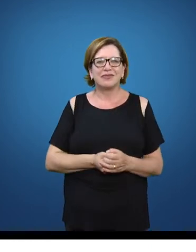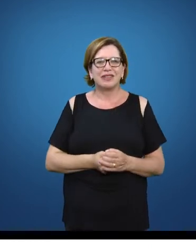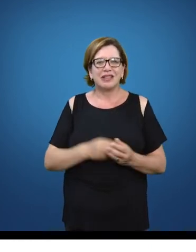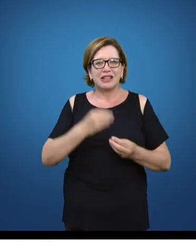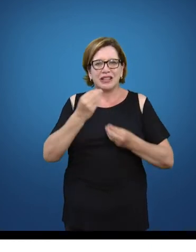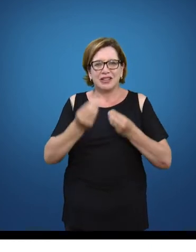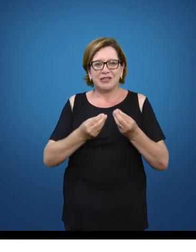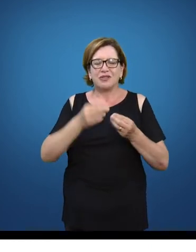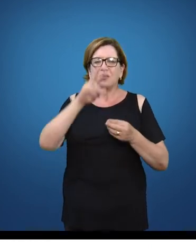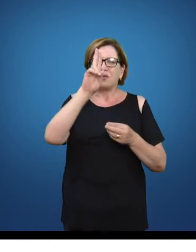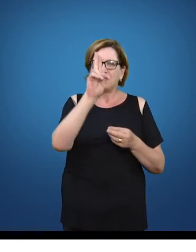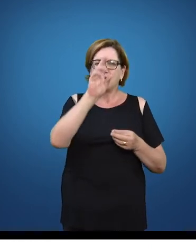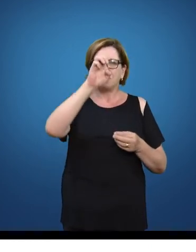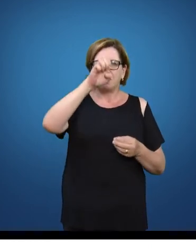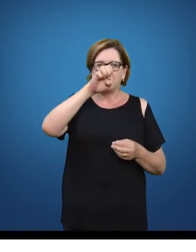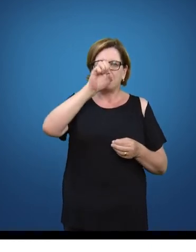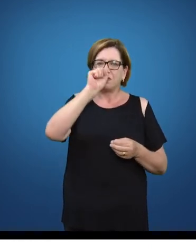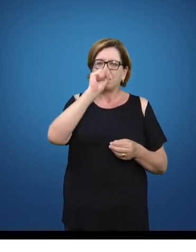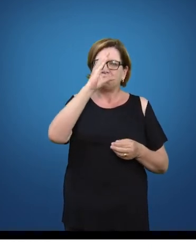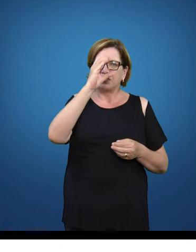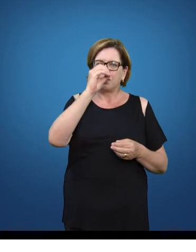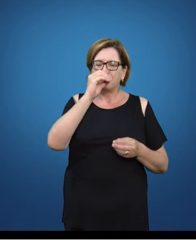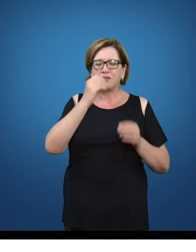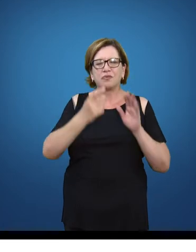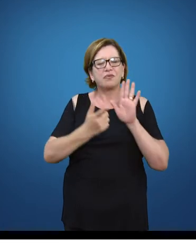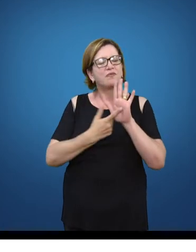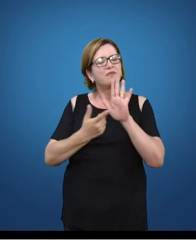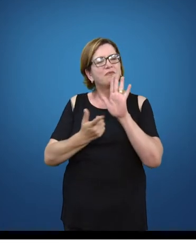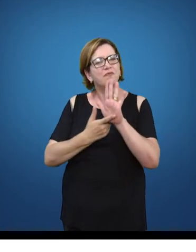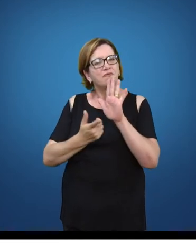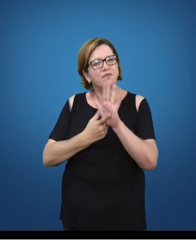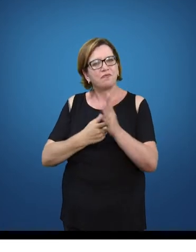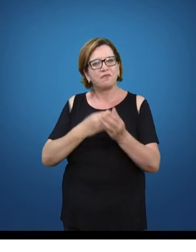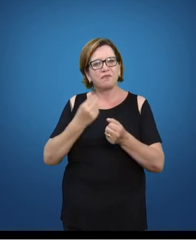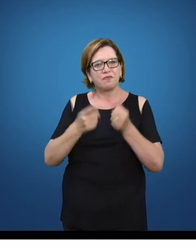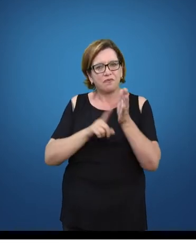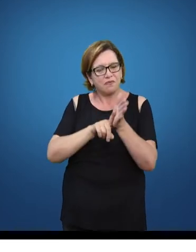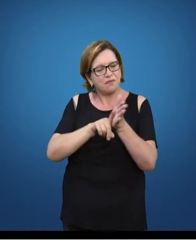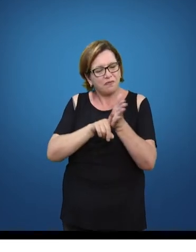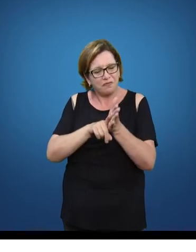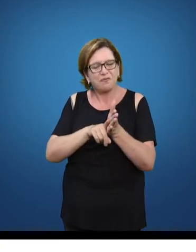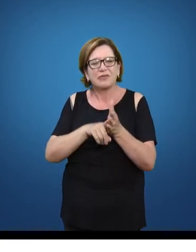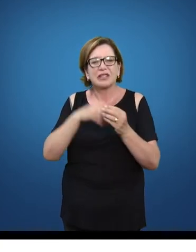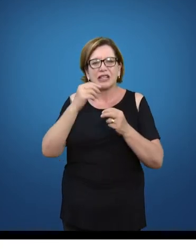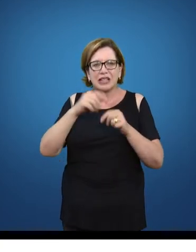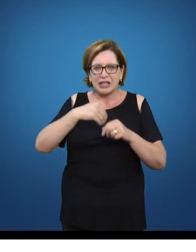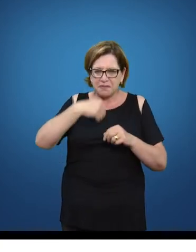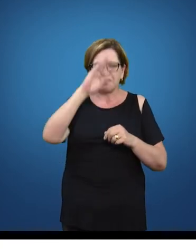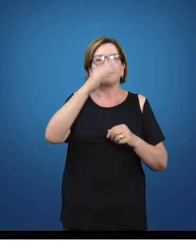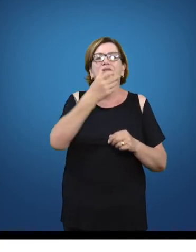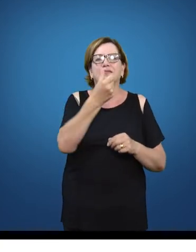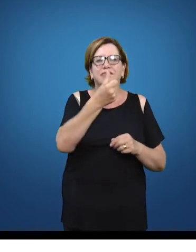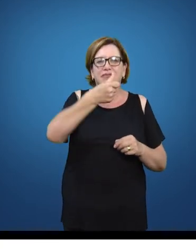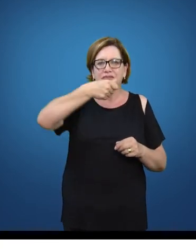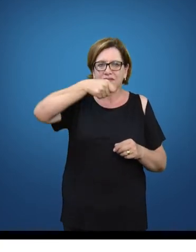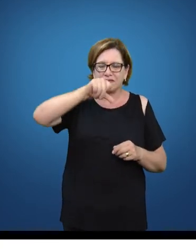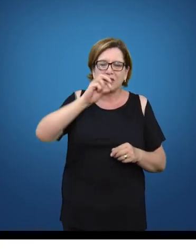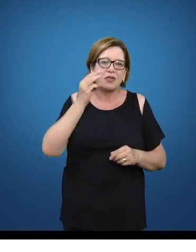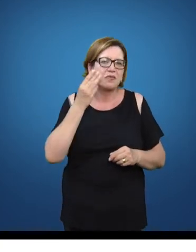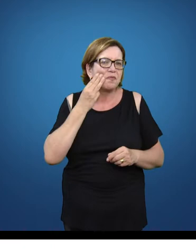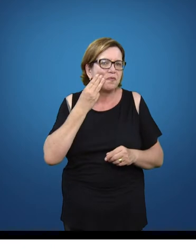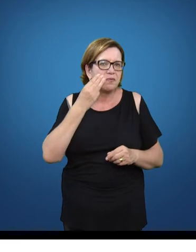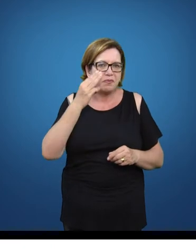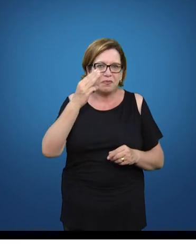dados da unesco atual é demonstram que mais de 69 milhões